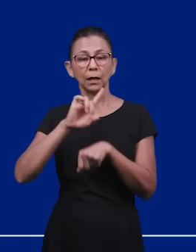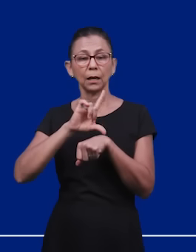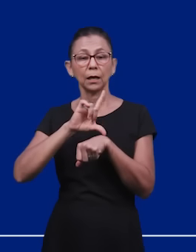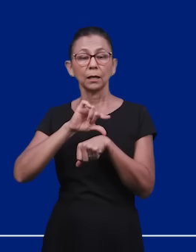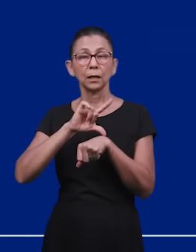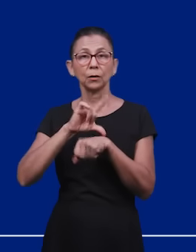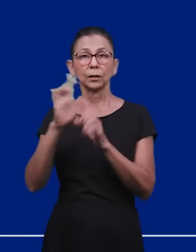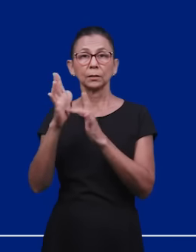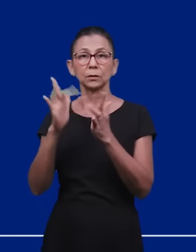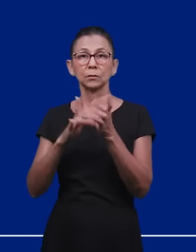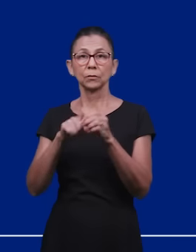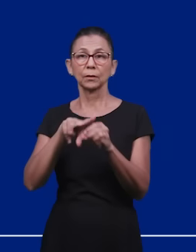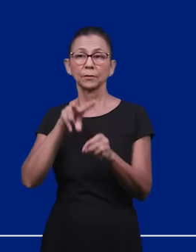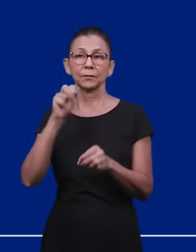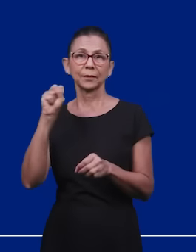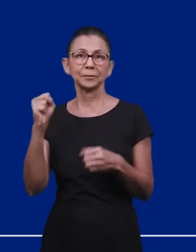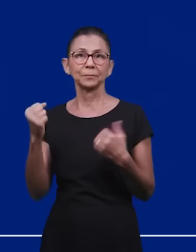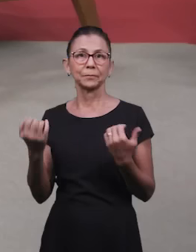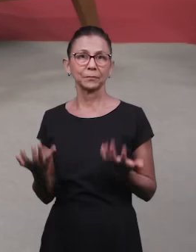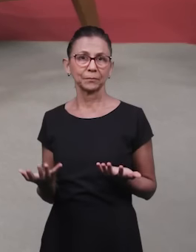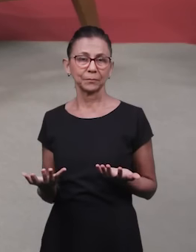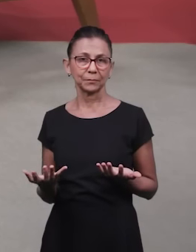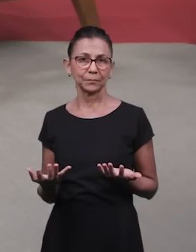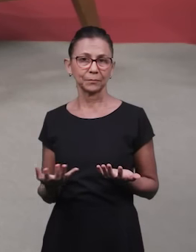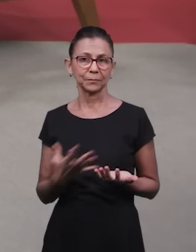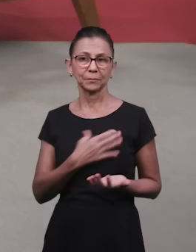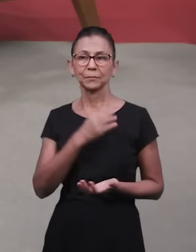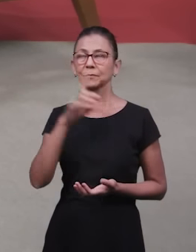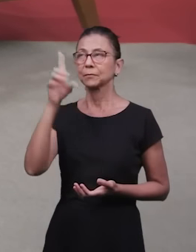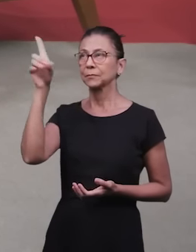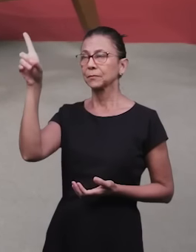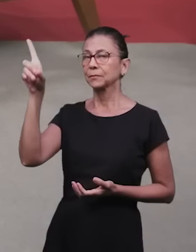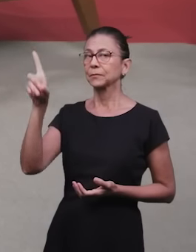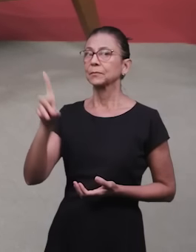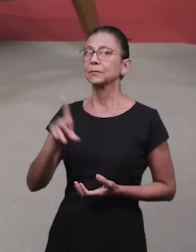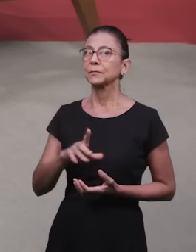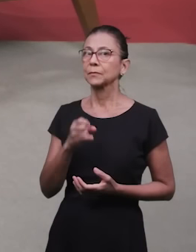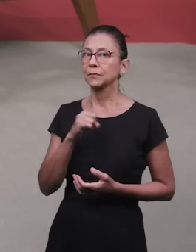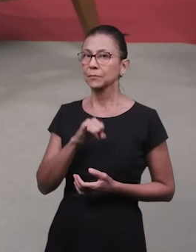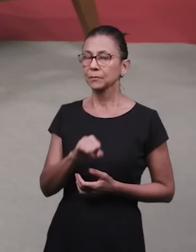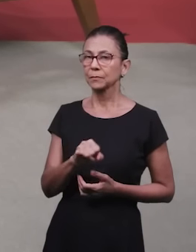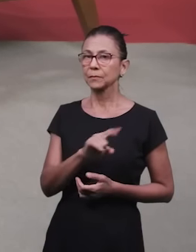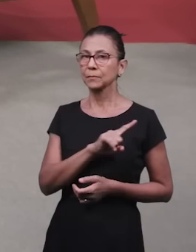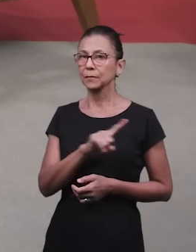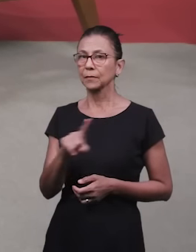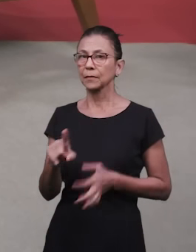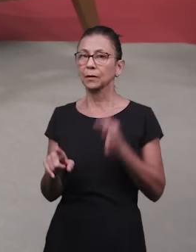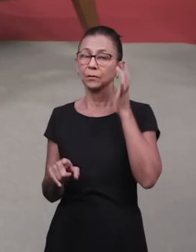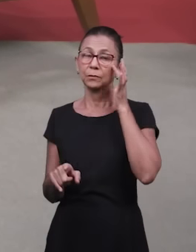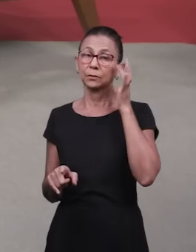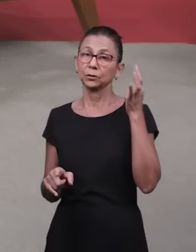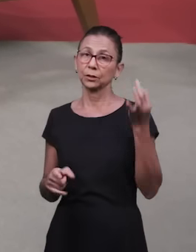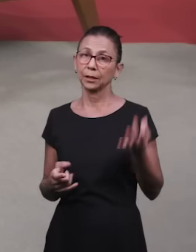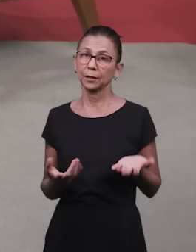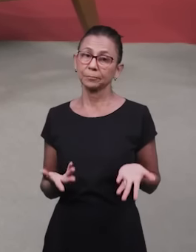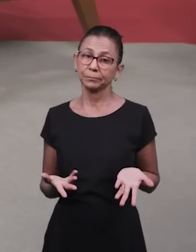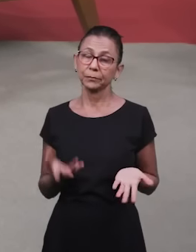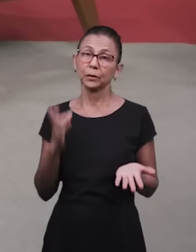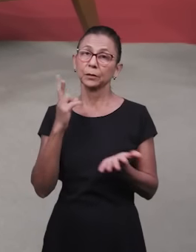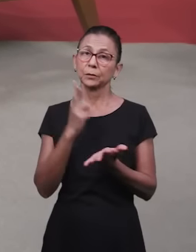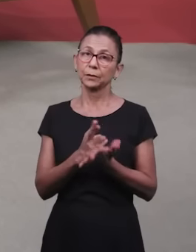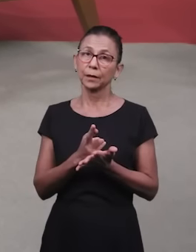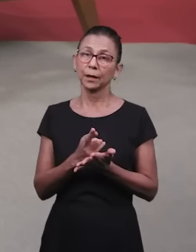do Homem há de vir. Então, o resultado da não vigilância é o que nós lemos em Cantares,